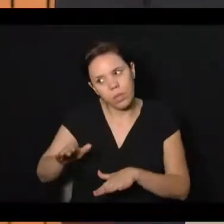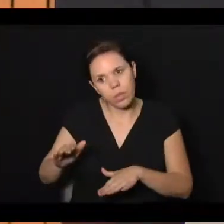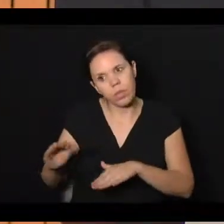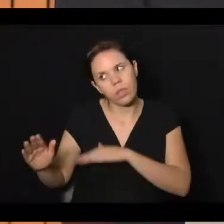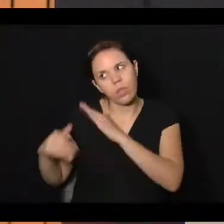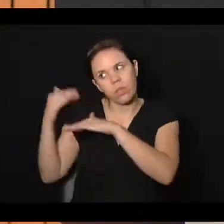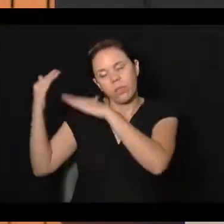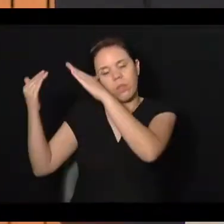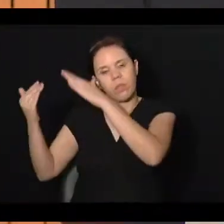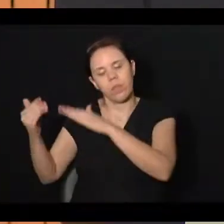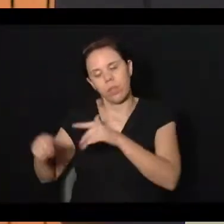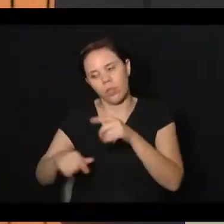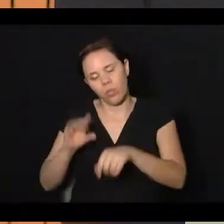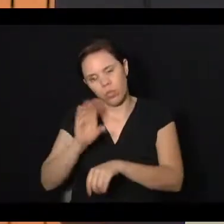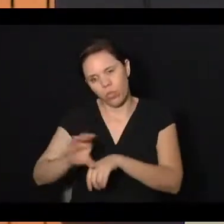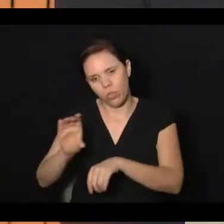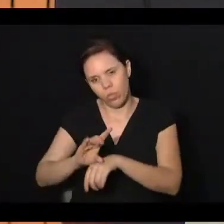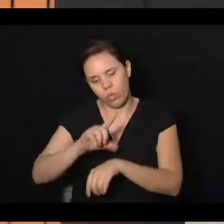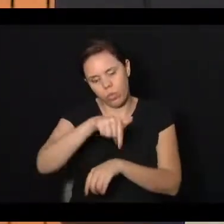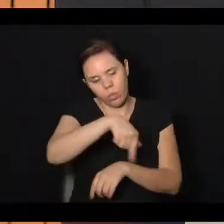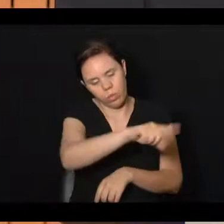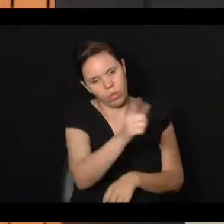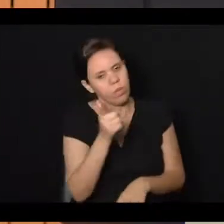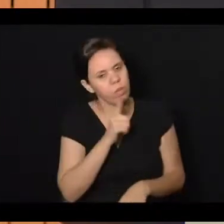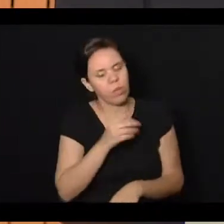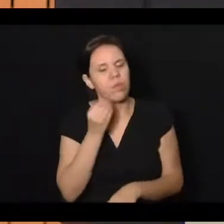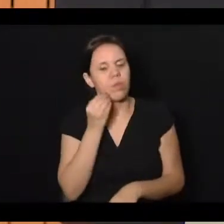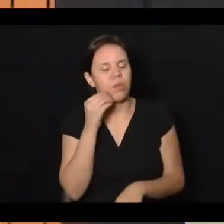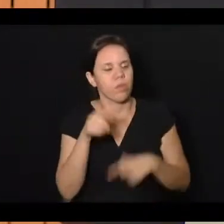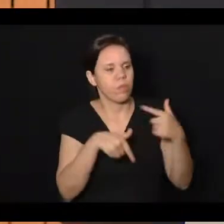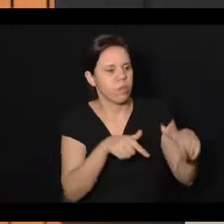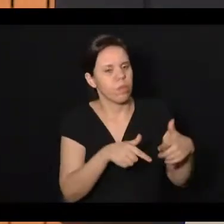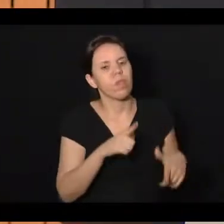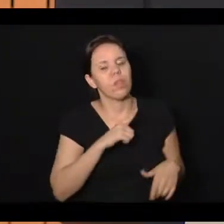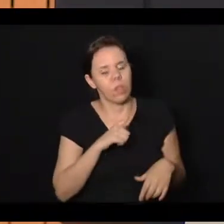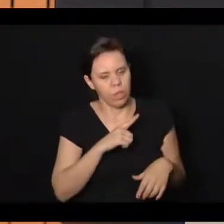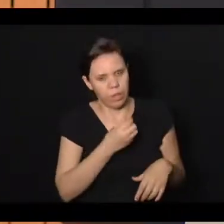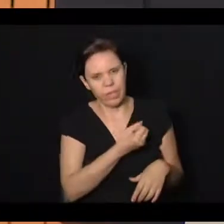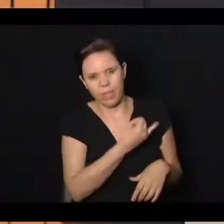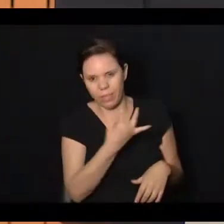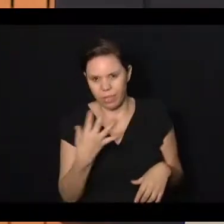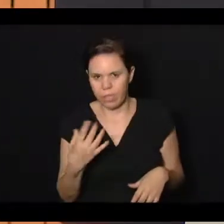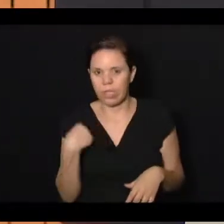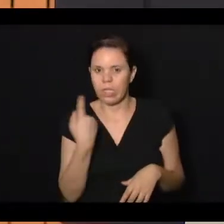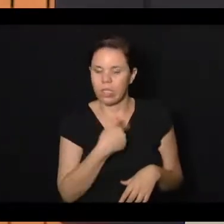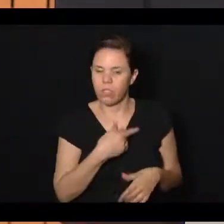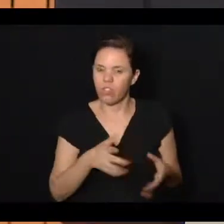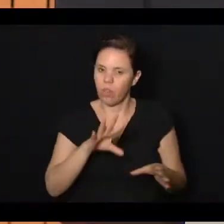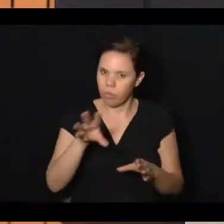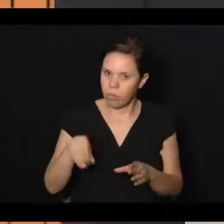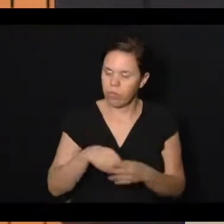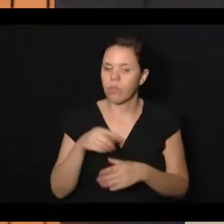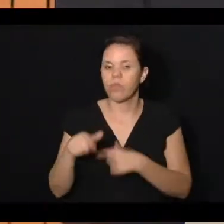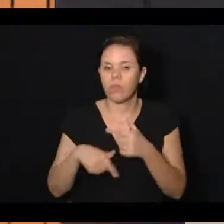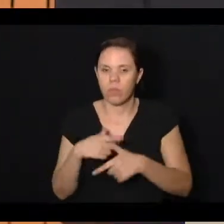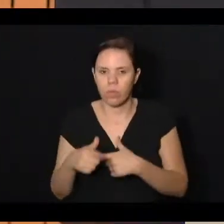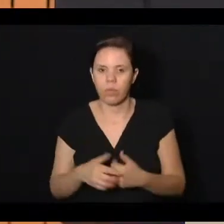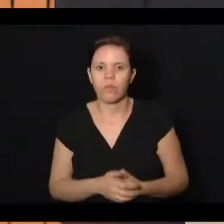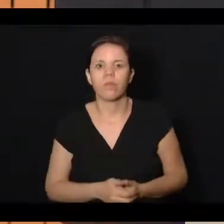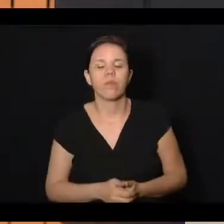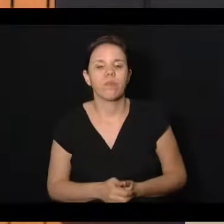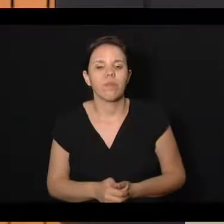o curso ele encaminhar no mercado formal de trabalho hoje nós temos vários usuários nós que já foram inseridos no mercado formal de trabalho